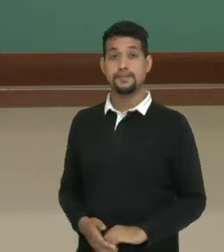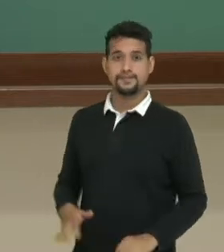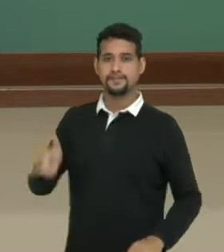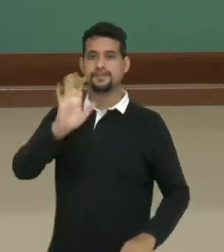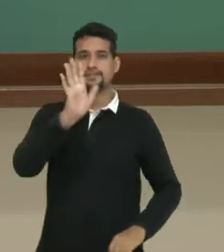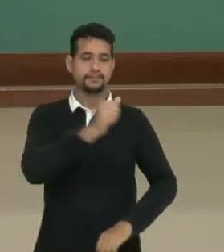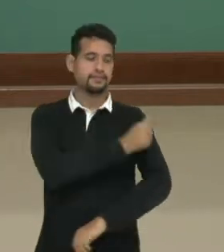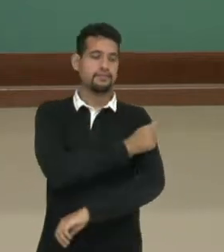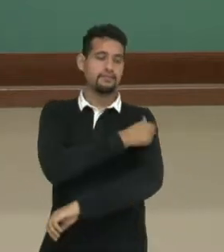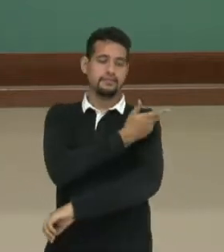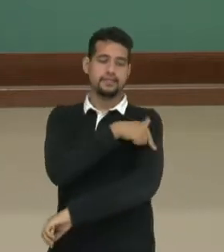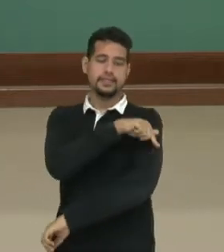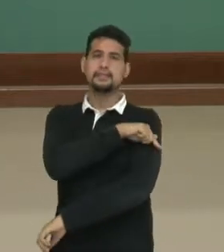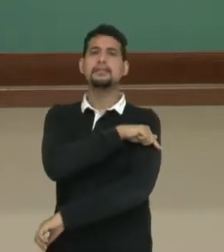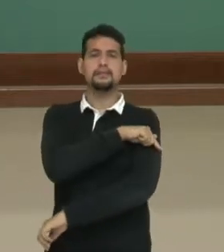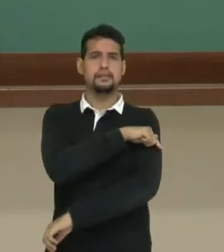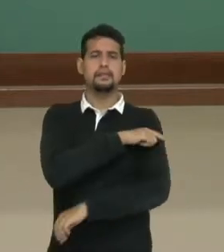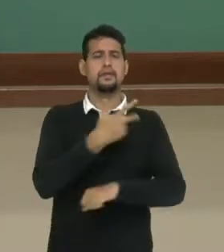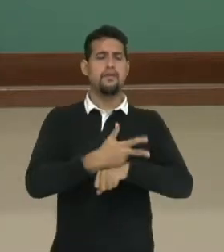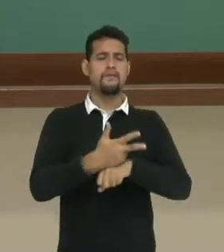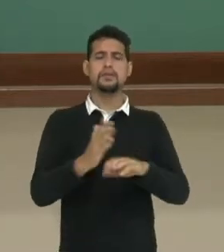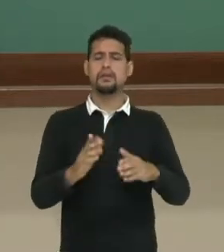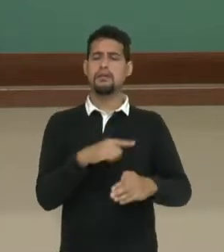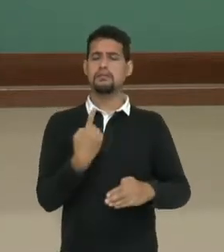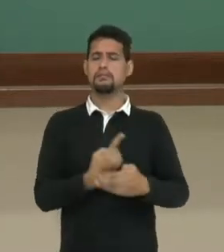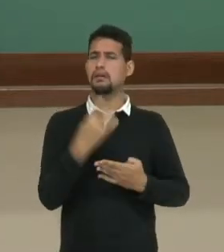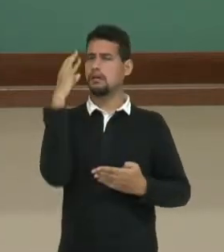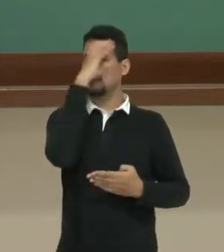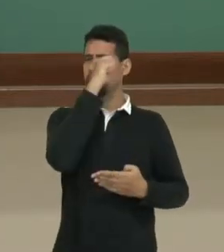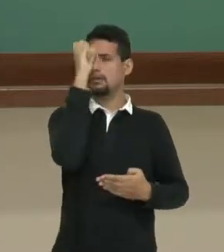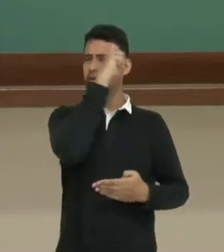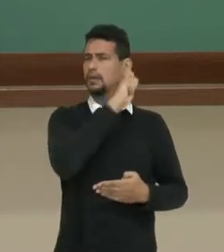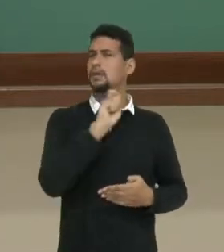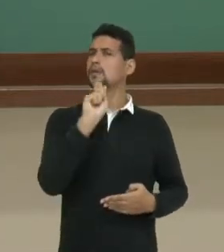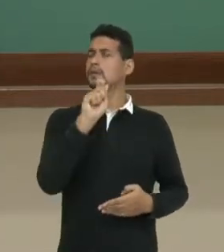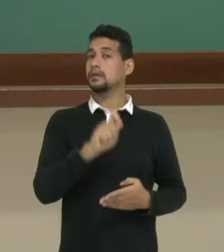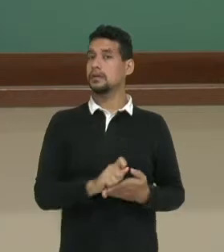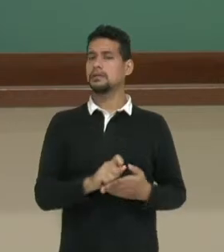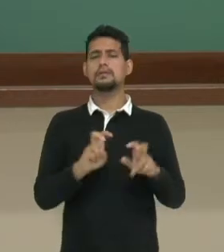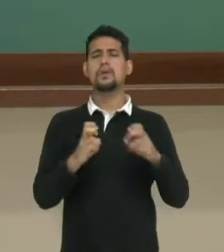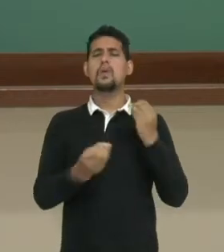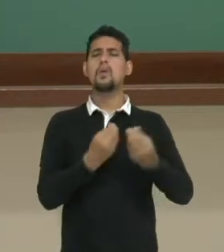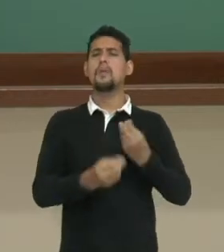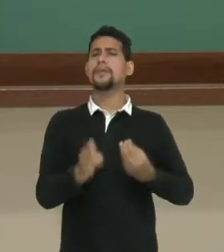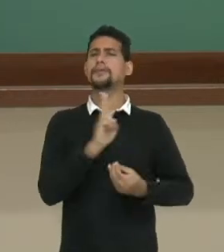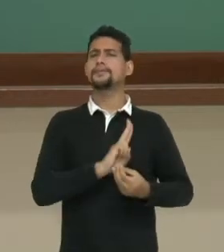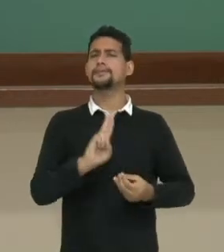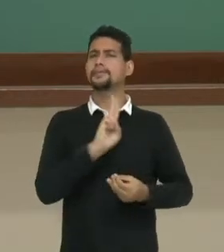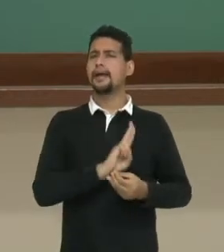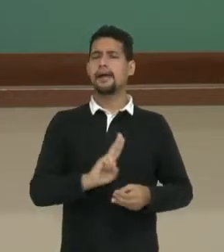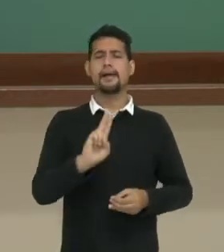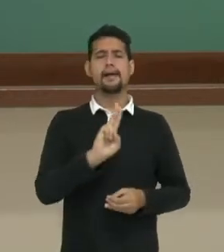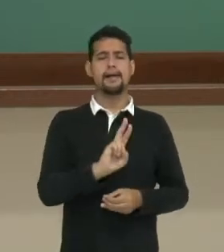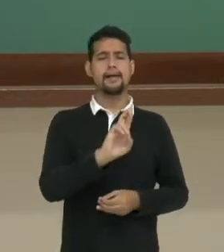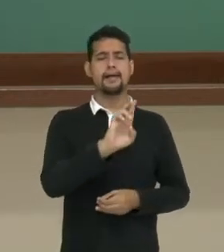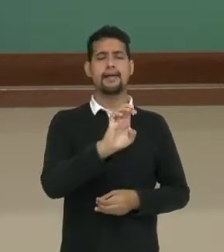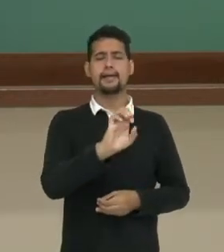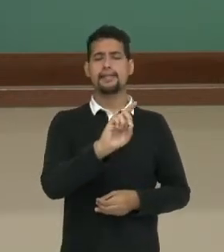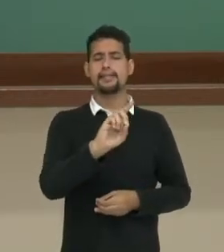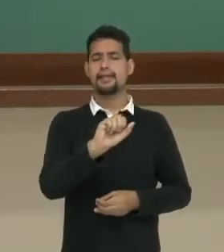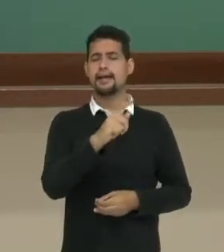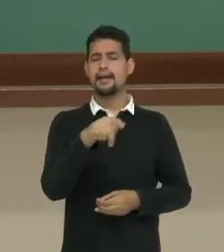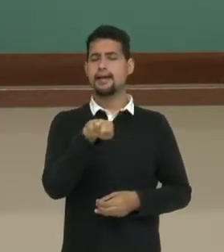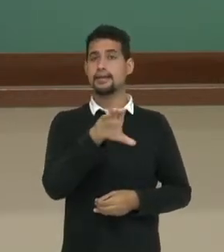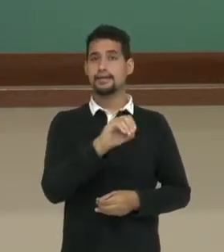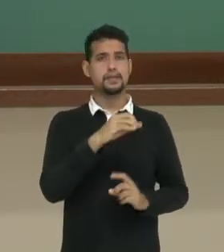Olá, estudantes do 7º ano. Neste vídeo vamos aprender um pouquinho sobre como utilizar a plataforma Redação Paraná